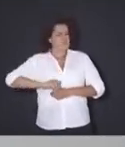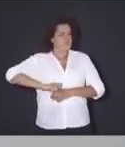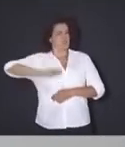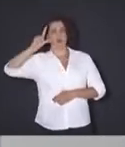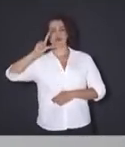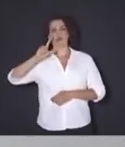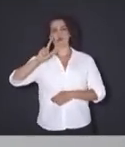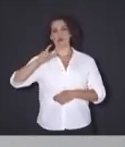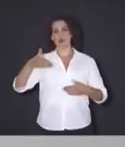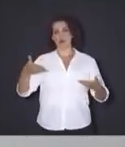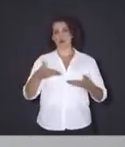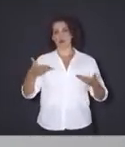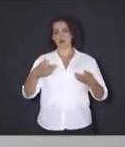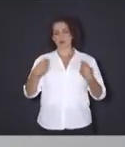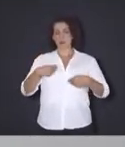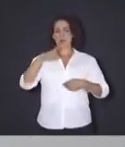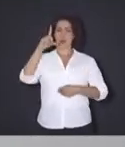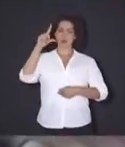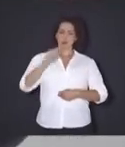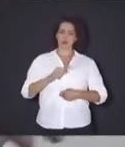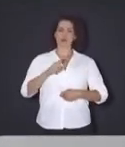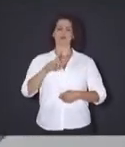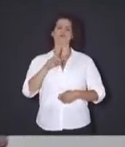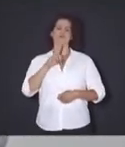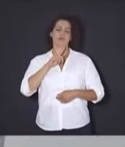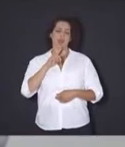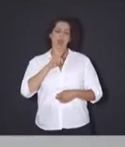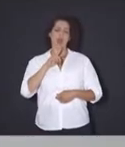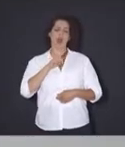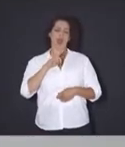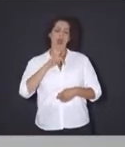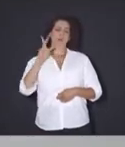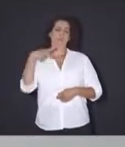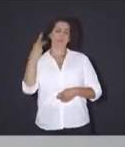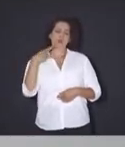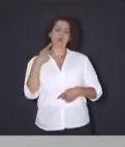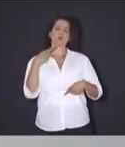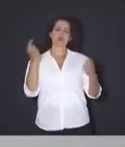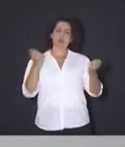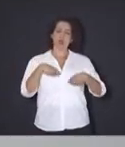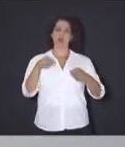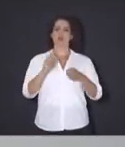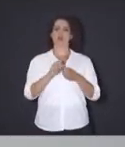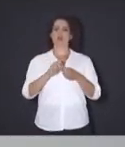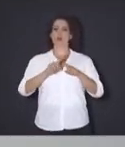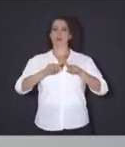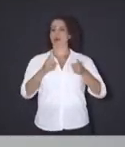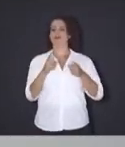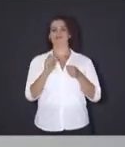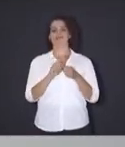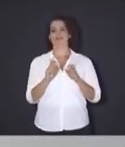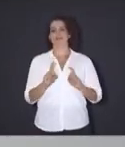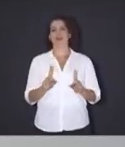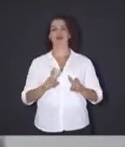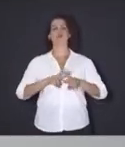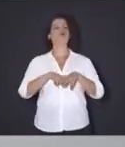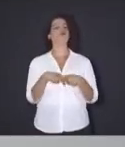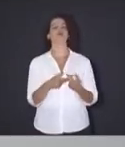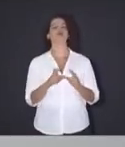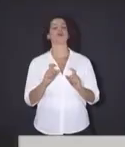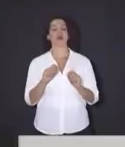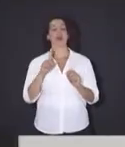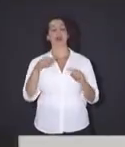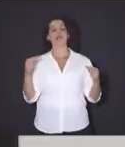temos alternativas e políticas de remédios não adotamos essas políticas porque é uma questão política o